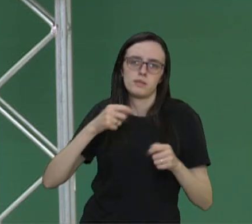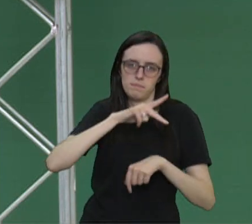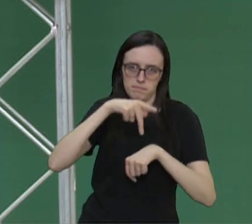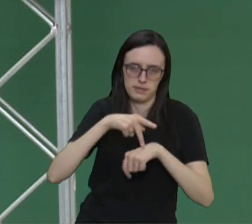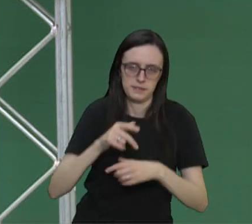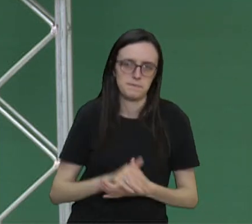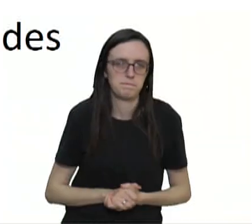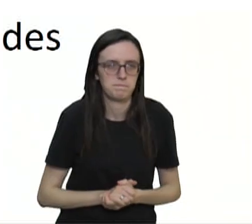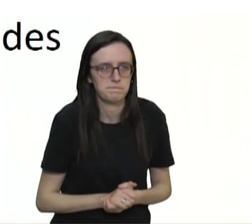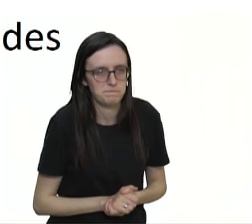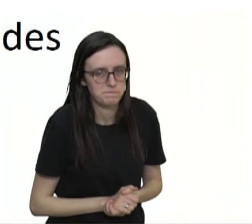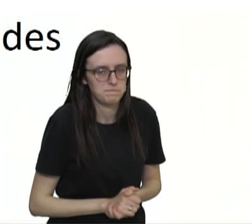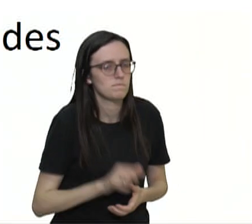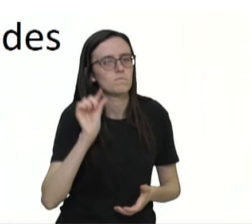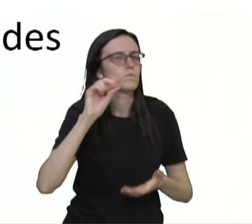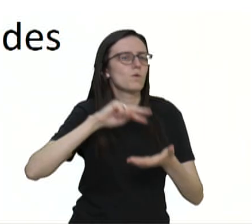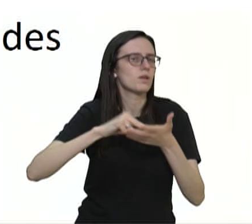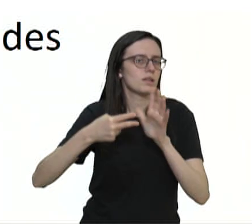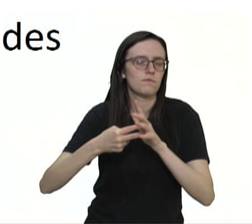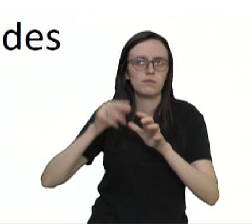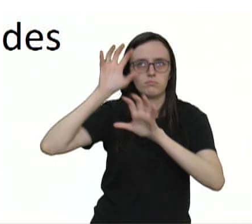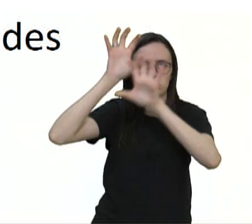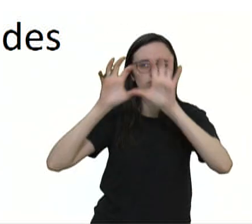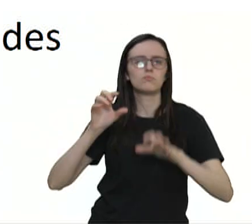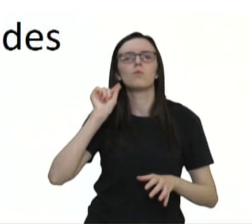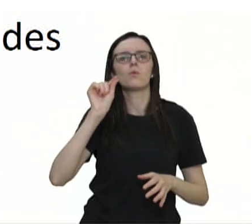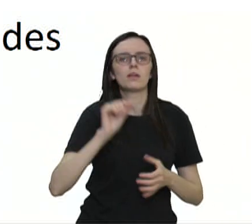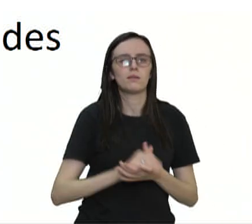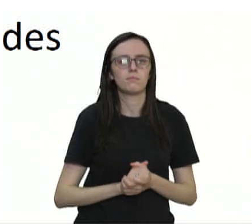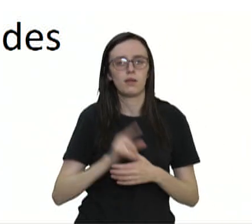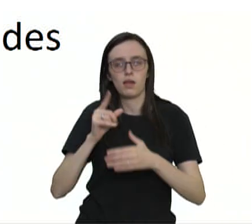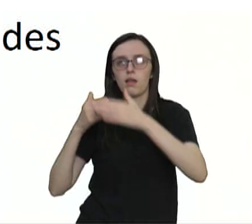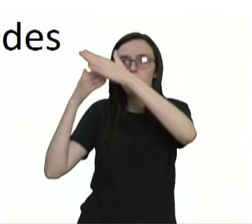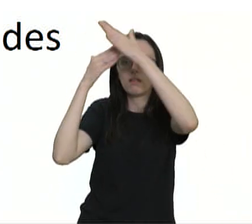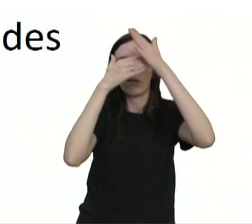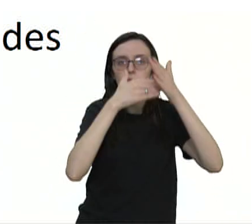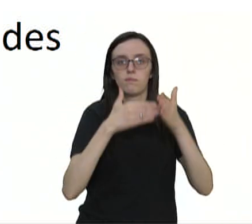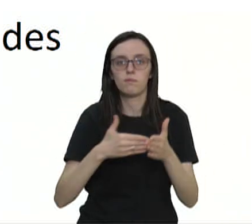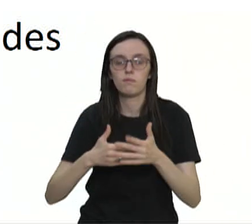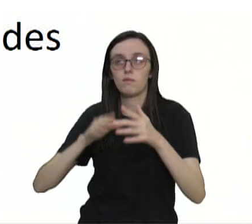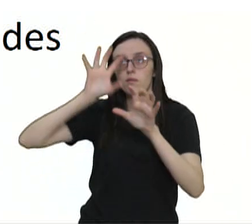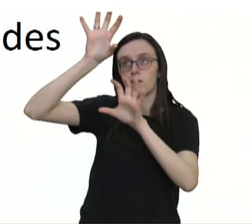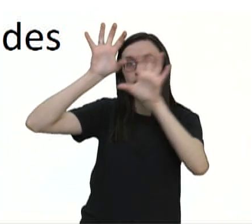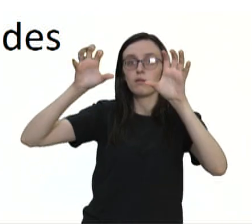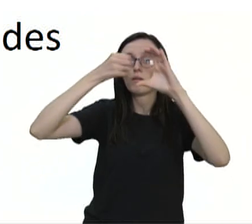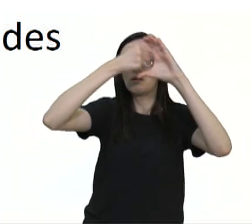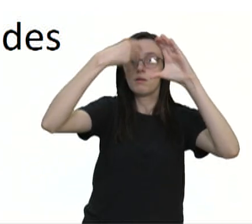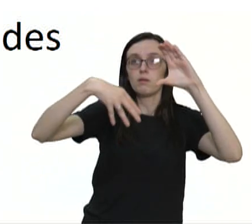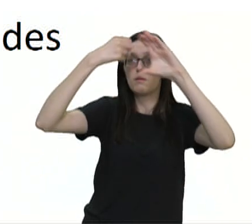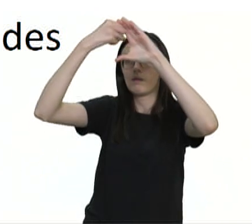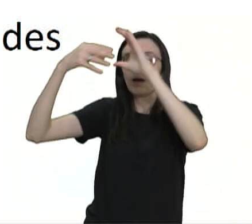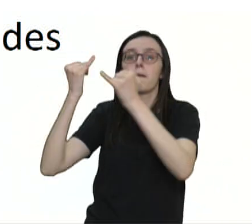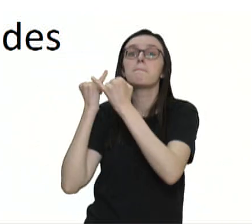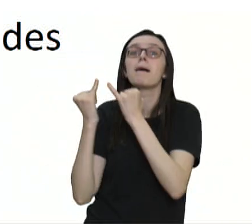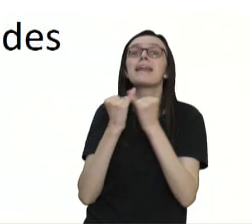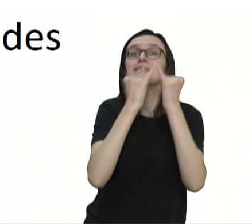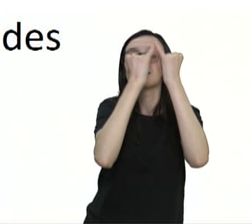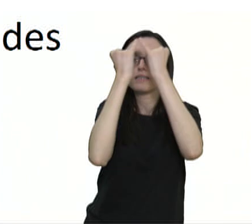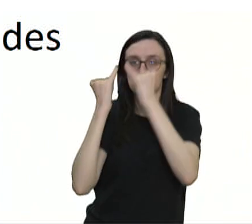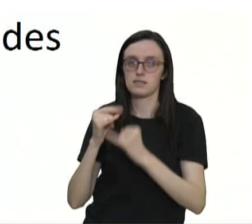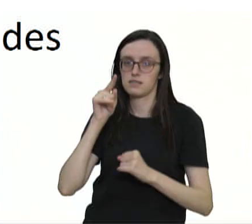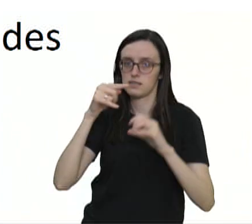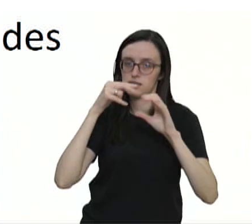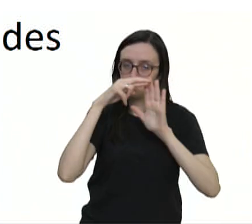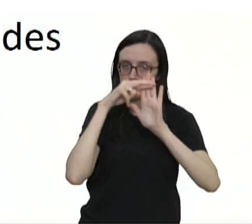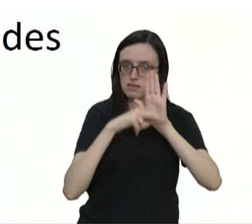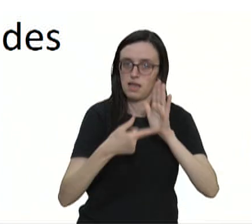país. Então o que significa regionalização? Delimitar áreas que reúnam características semelhantes com esses